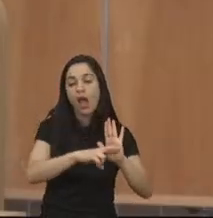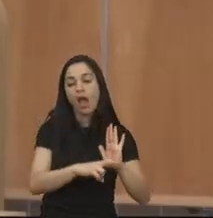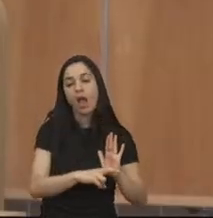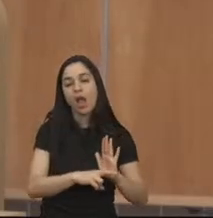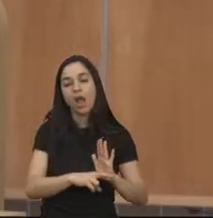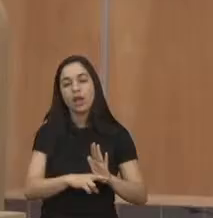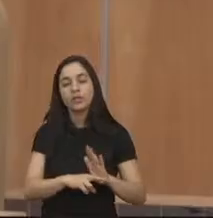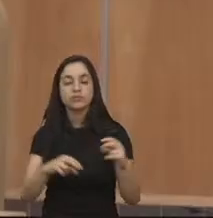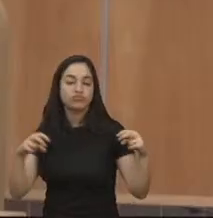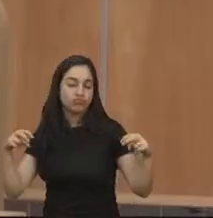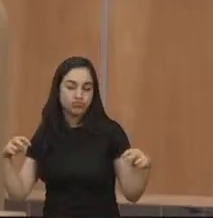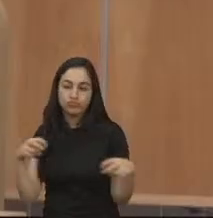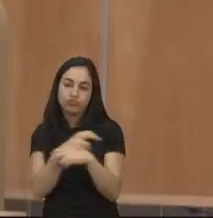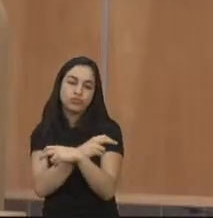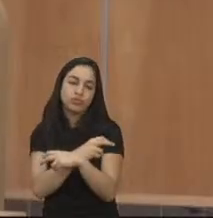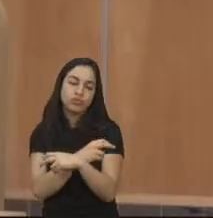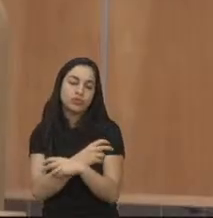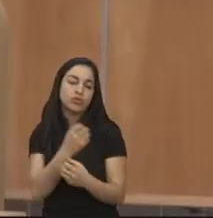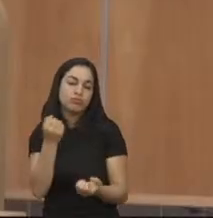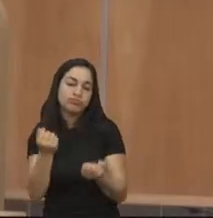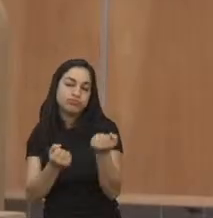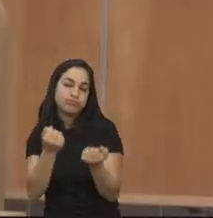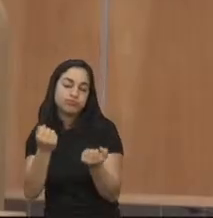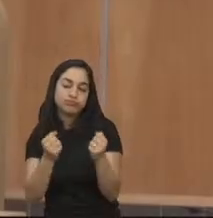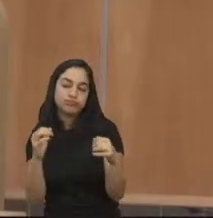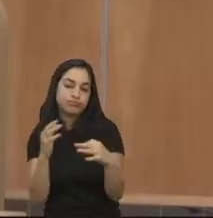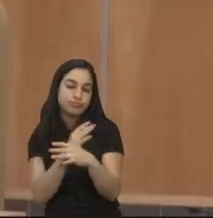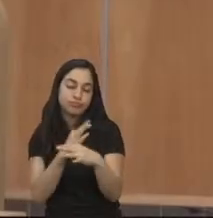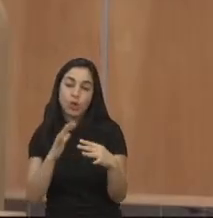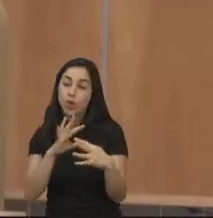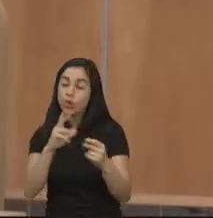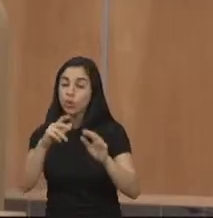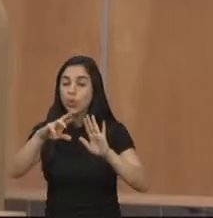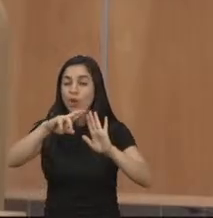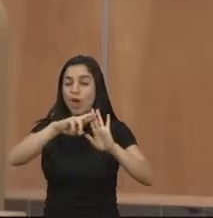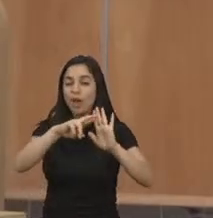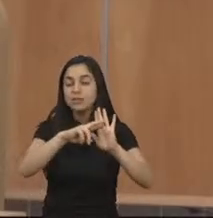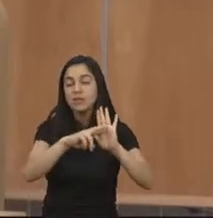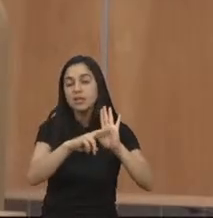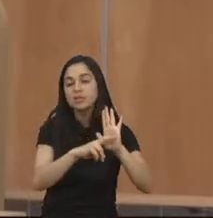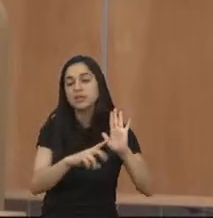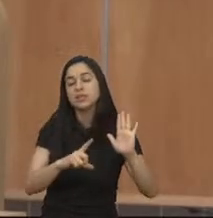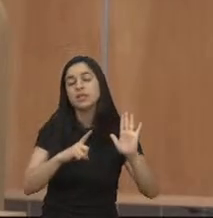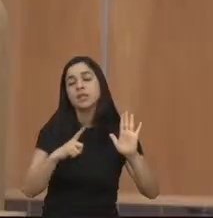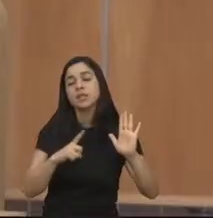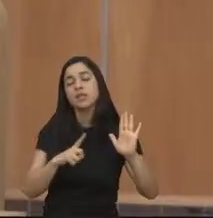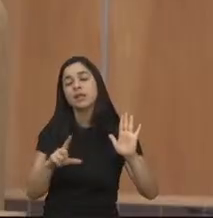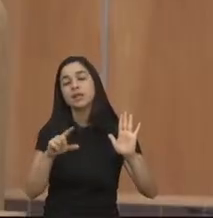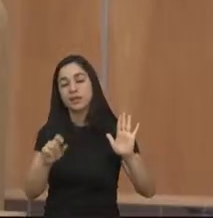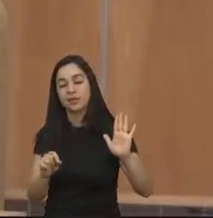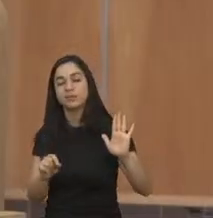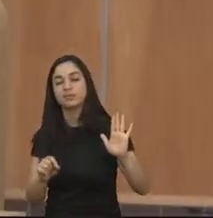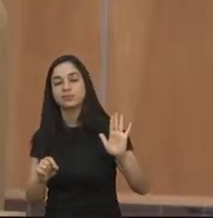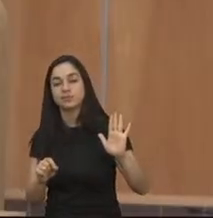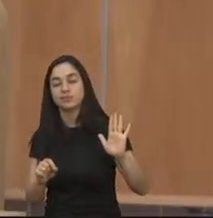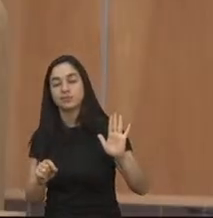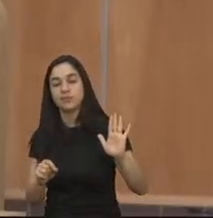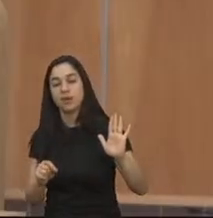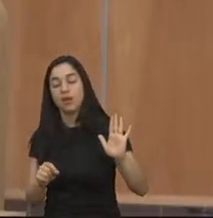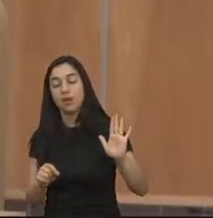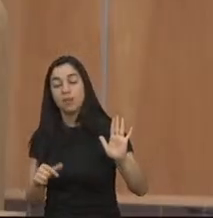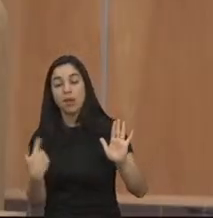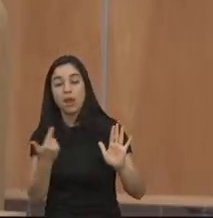no trânsito. E o trânsito e as regras que existem no trânsito foi feito para